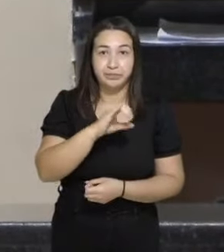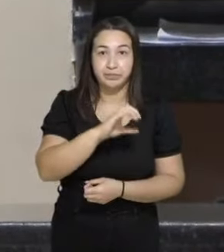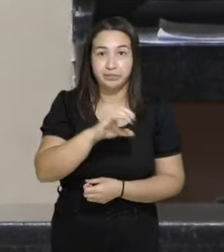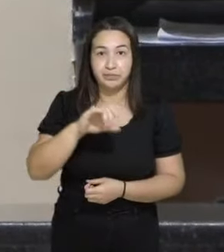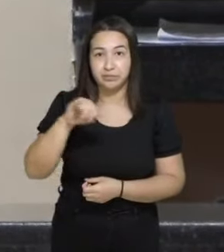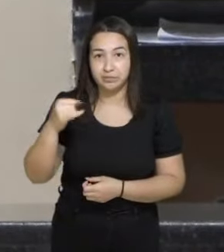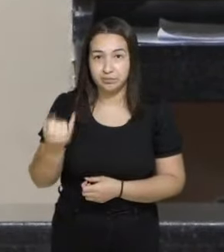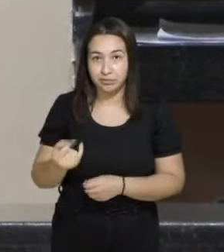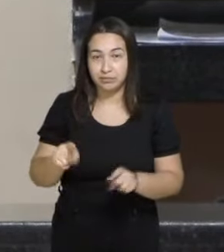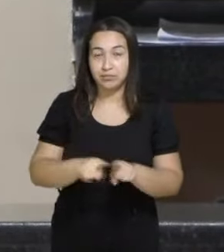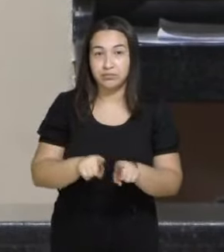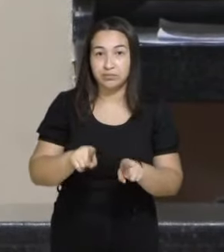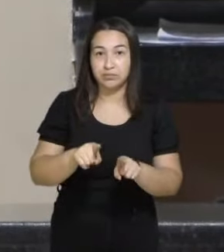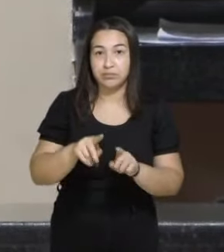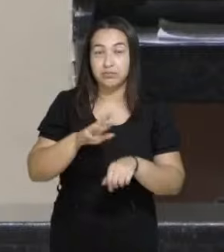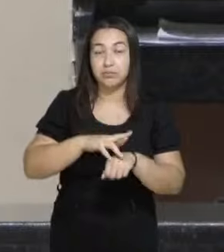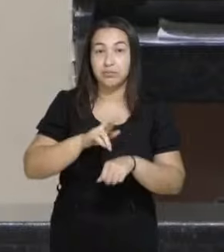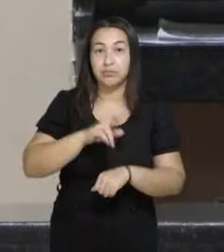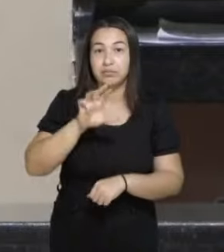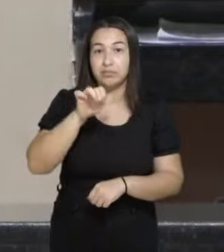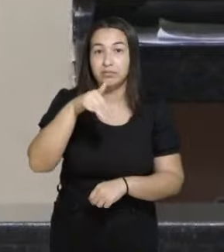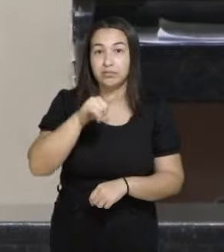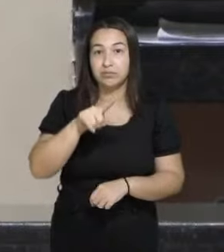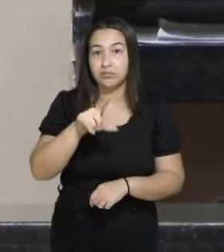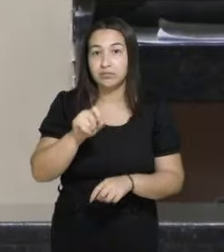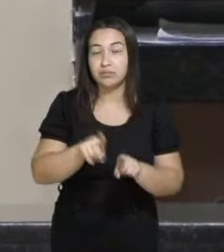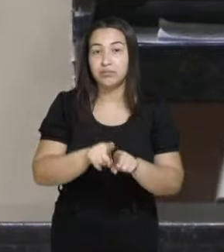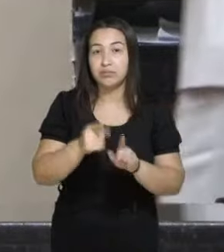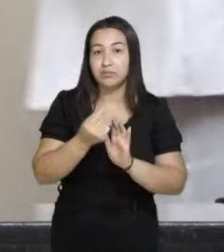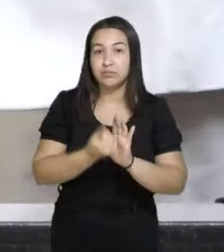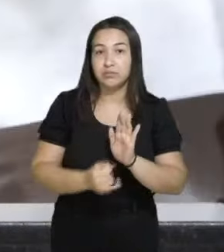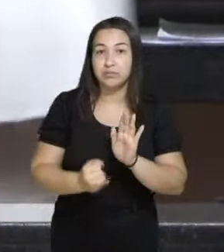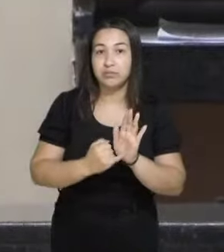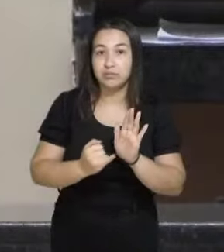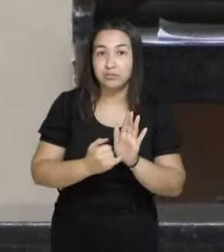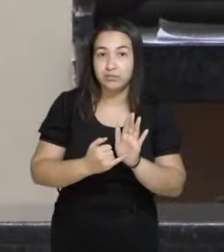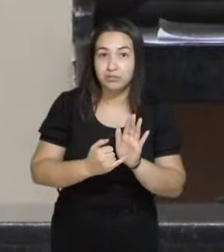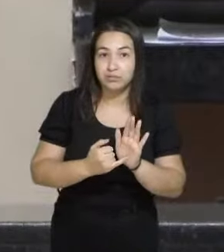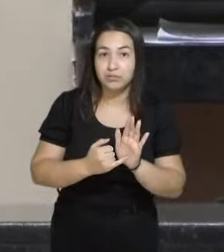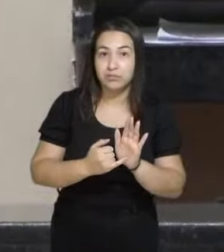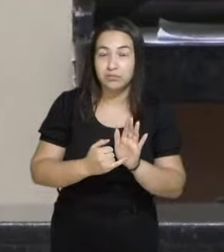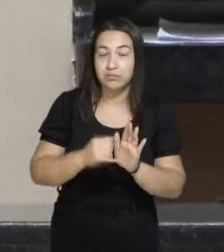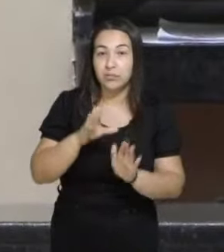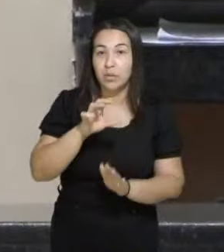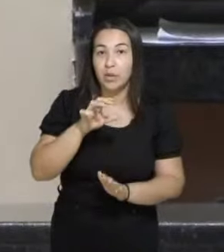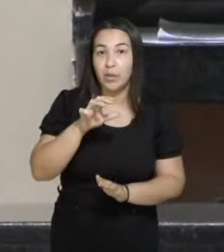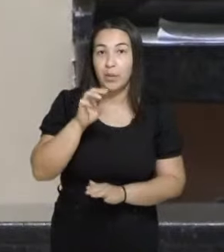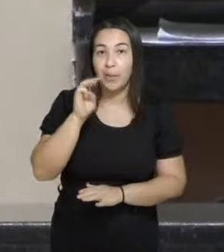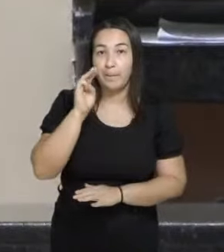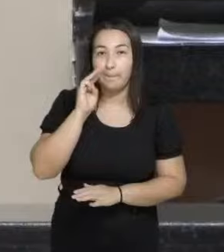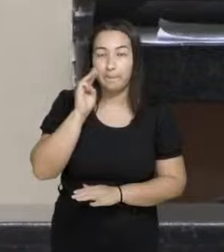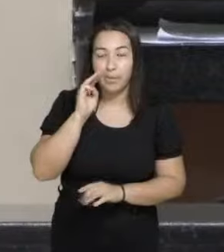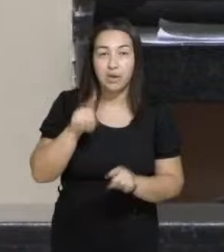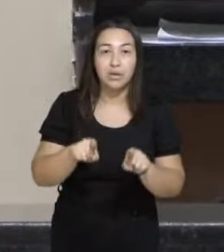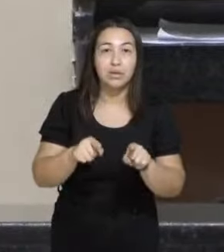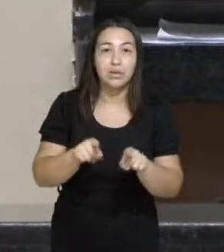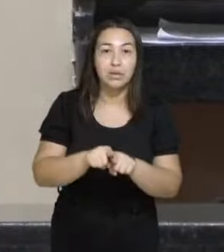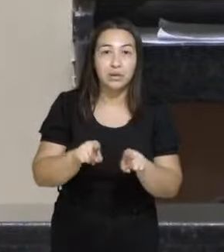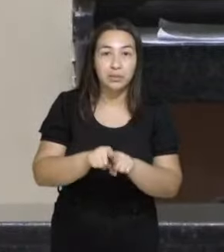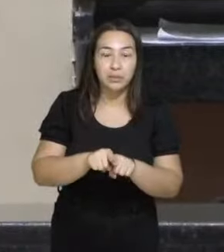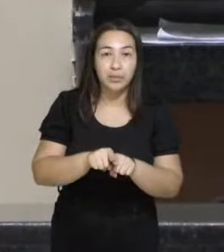Constituição e Justiça, Relatoria, deputado Camilo Martins, Comissão de Finanças e Tributação, Relator, deputado Marcos Vieira, Comissão de Trabalho, Administração e